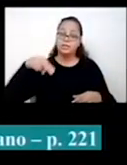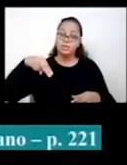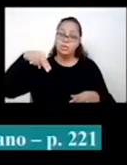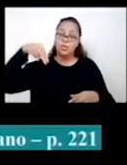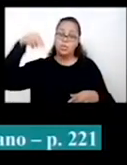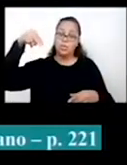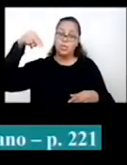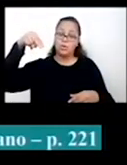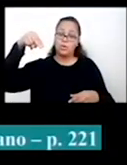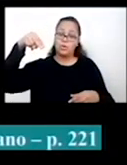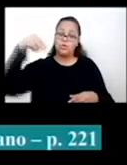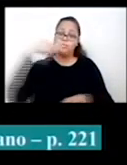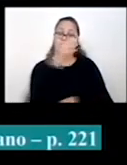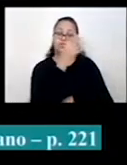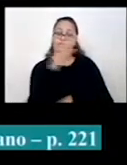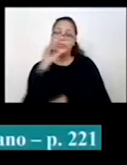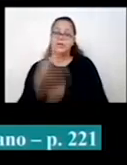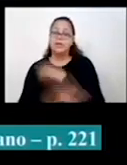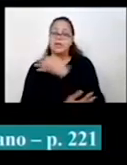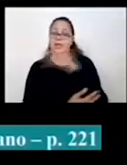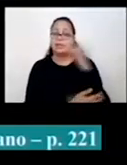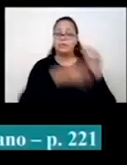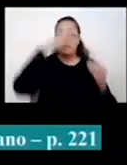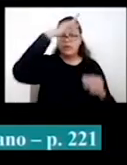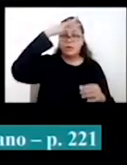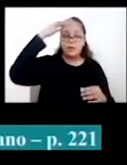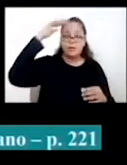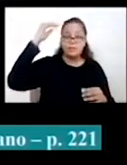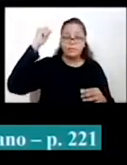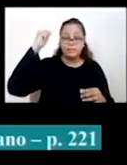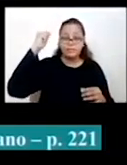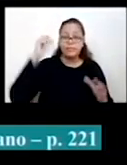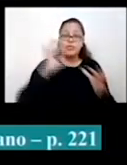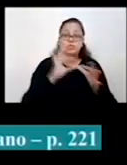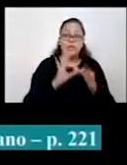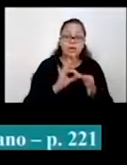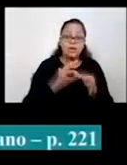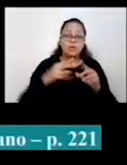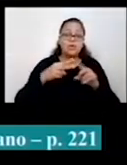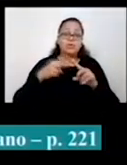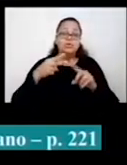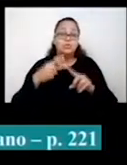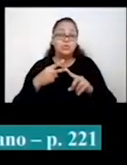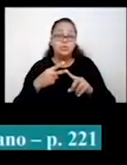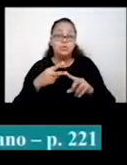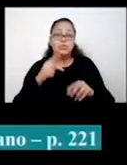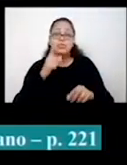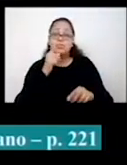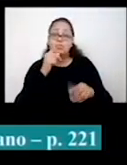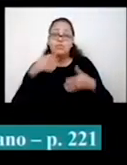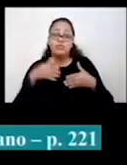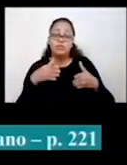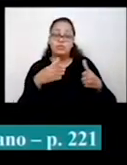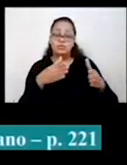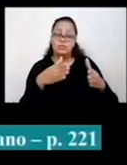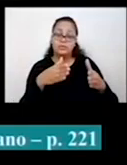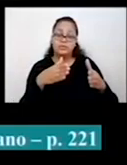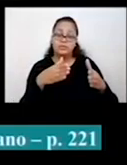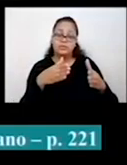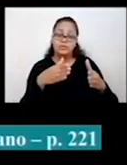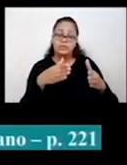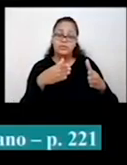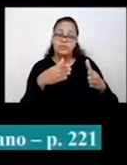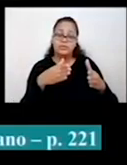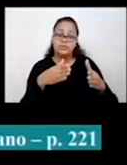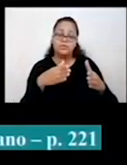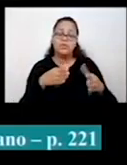do Brasil, na região da floresta amazônica, na junção de dois rios, o rio Tapajós e o rio Amazonas, e a sua área